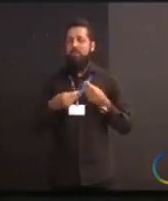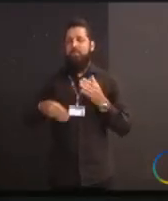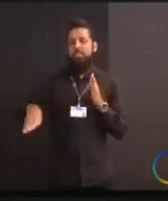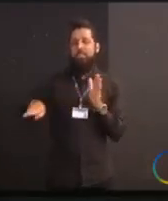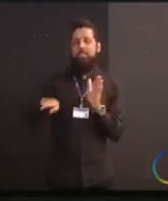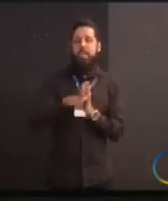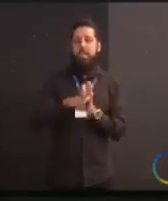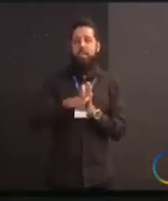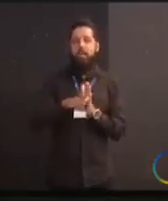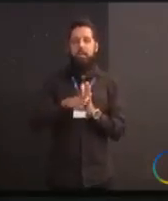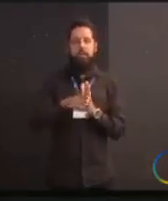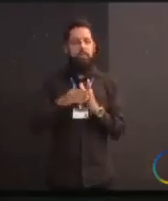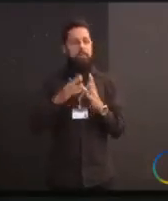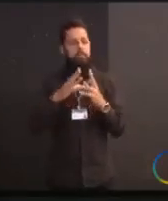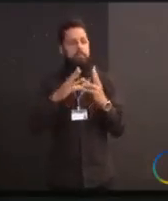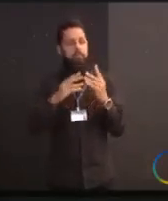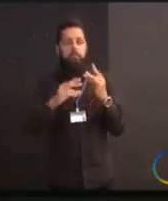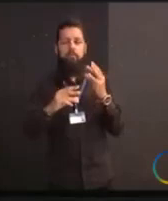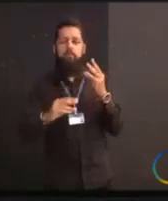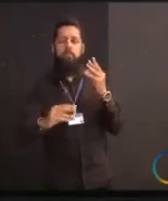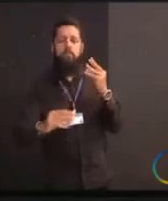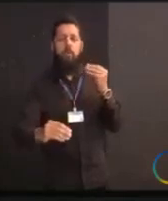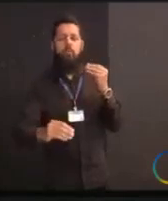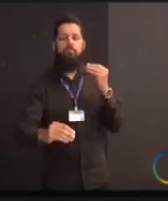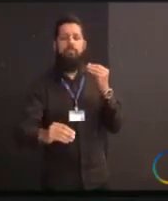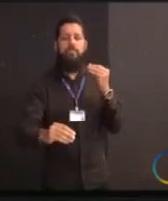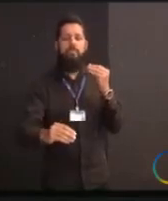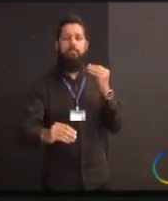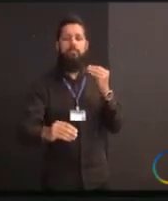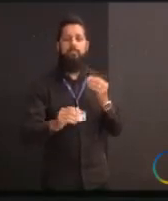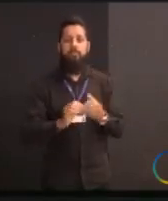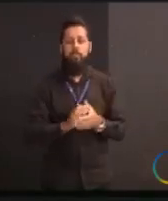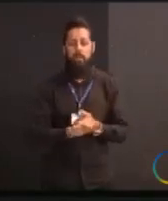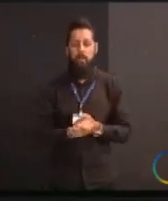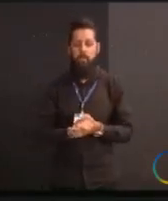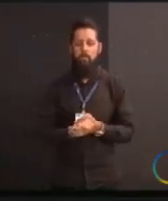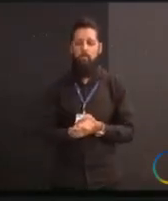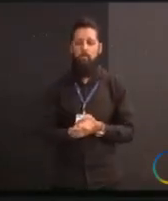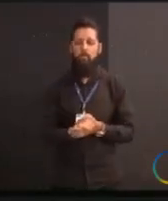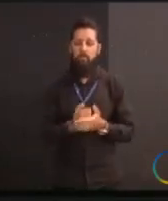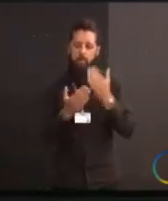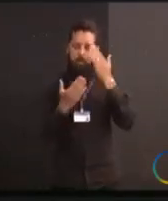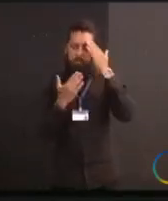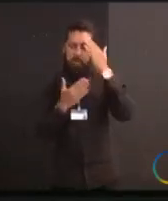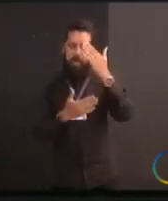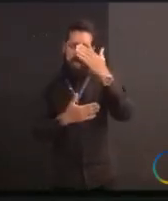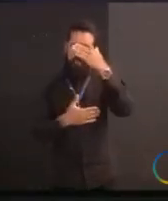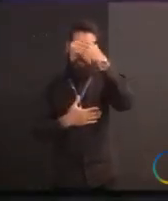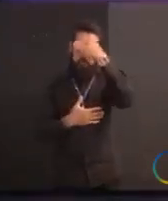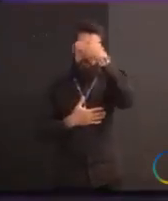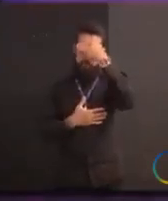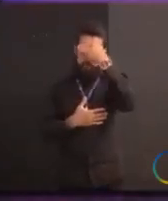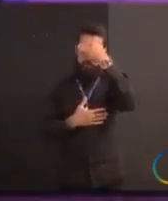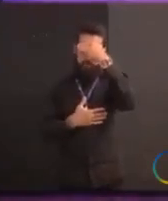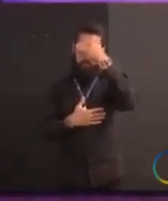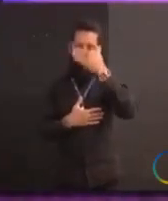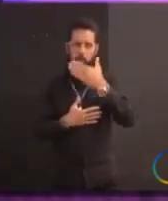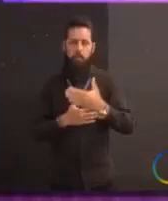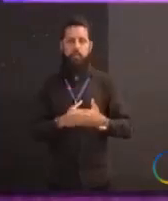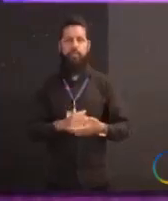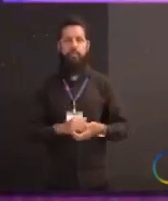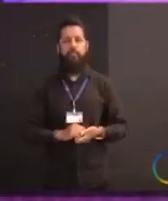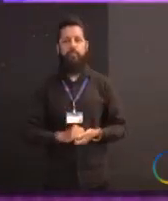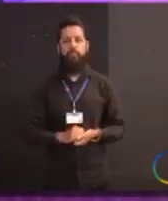O nosso reconhecimento, a nossa gratidão a Chico Xavier. Coloque o som, por gentileza.